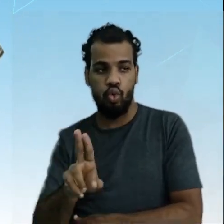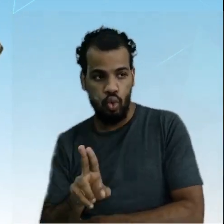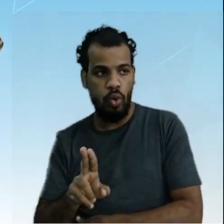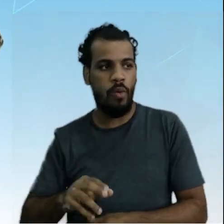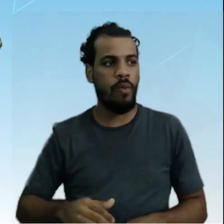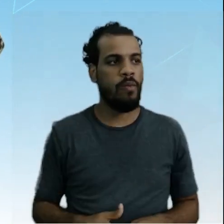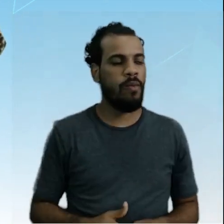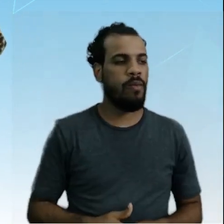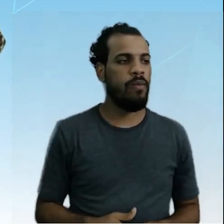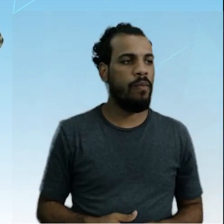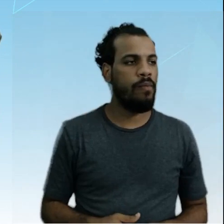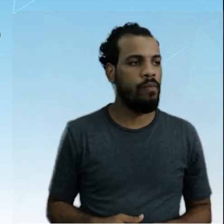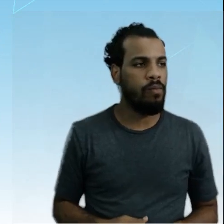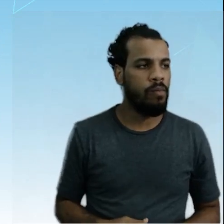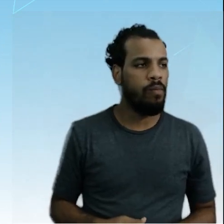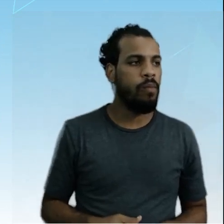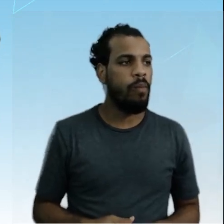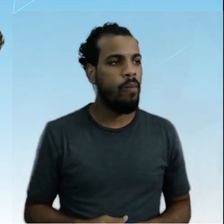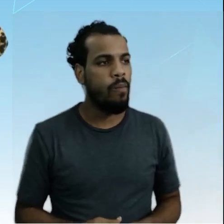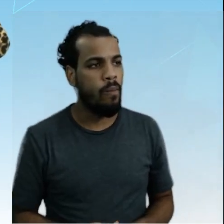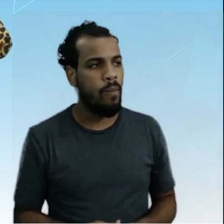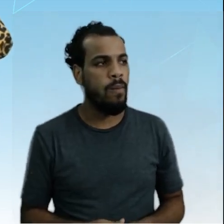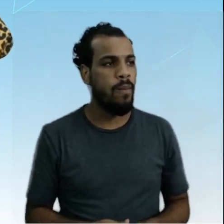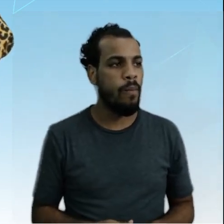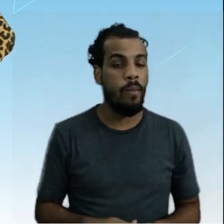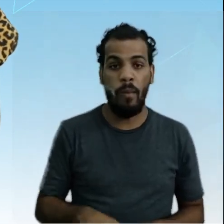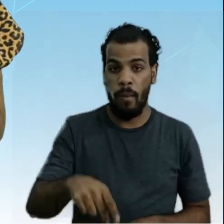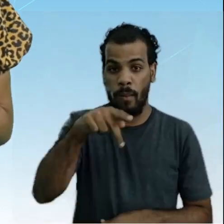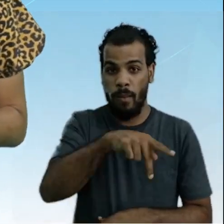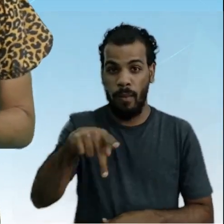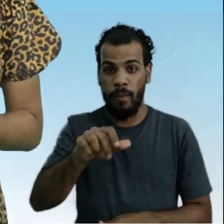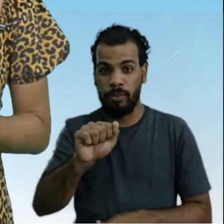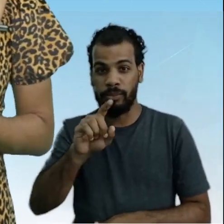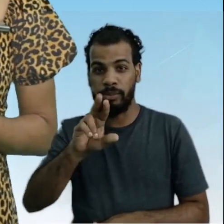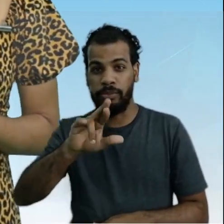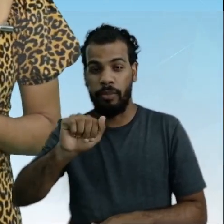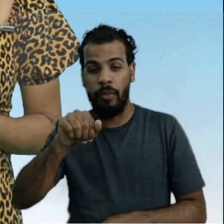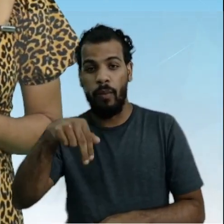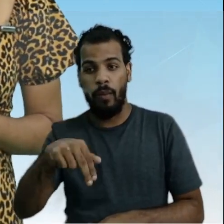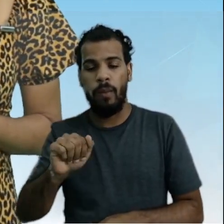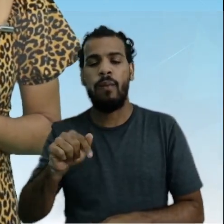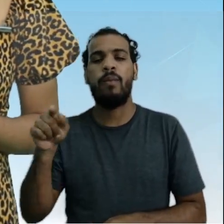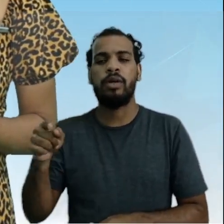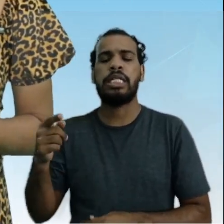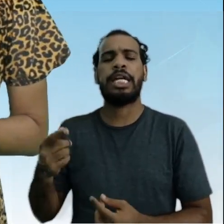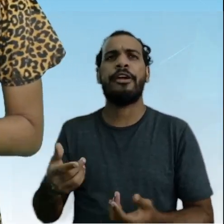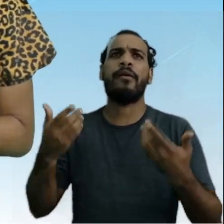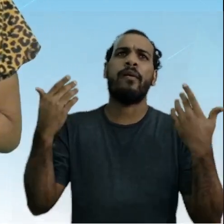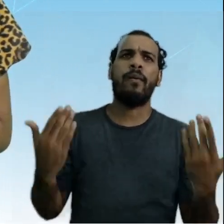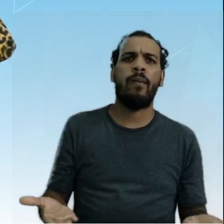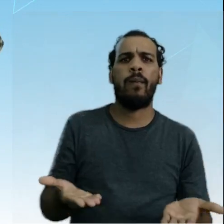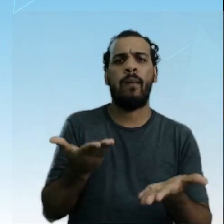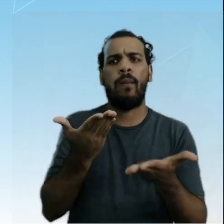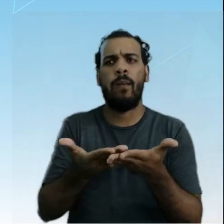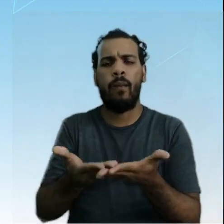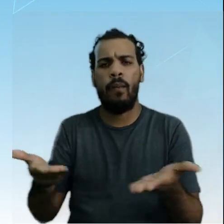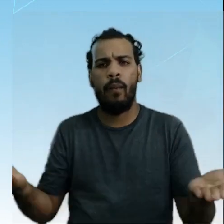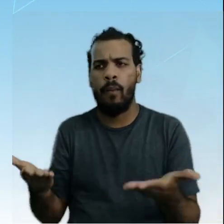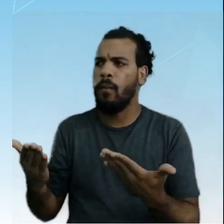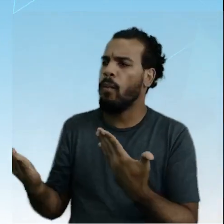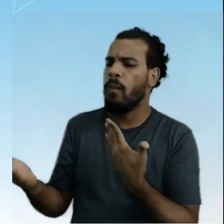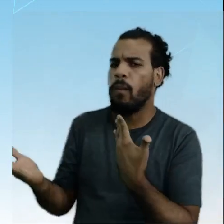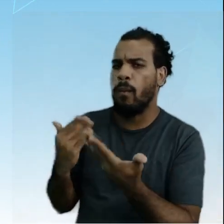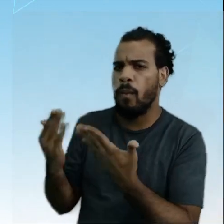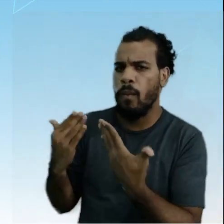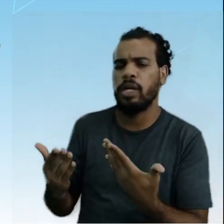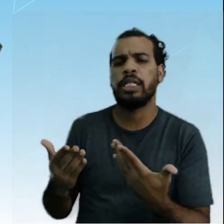disso. Eu gostaria de lembrar, como a professora Adriana aqui, professora, que tal a gente dedicar a aula de hoje, na verdade, nosso bate-papo,